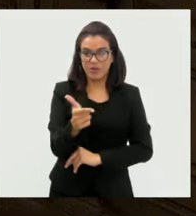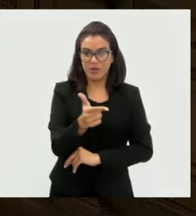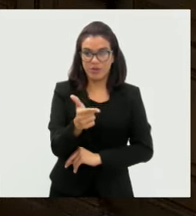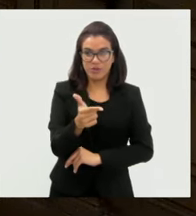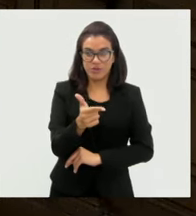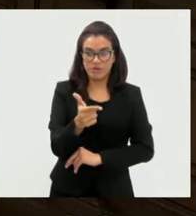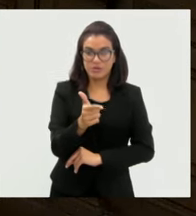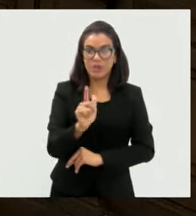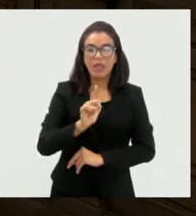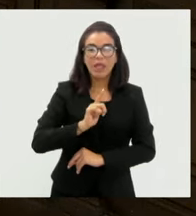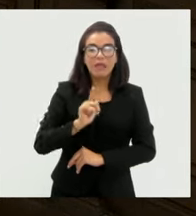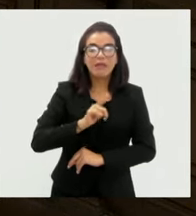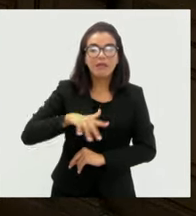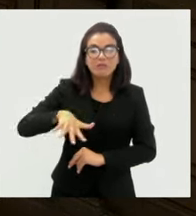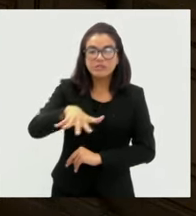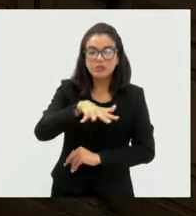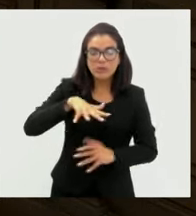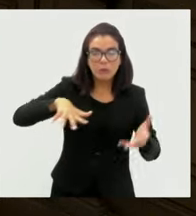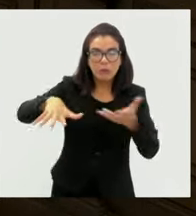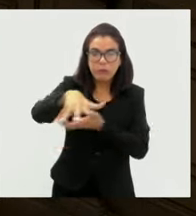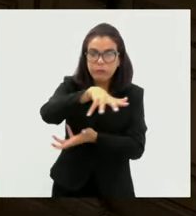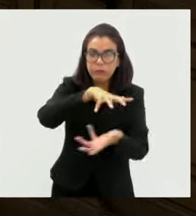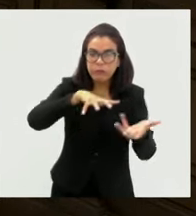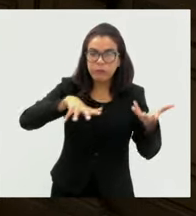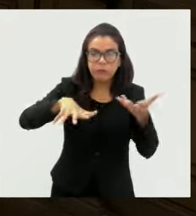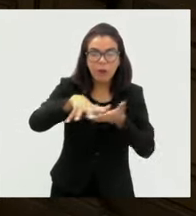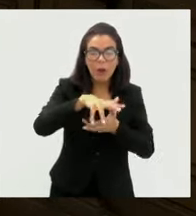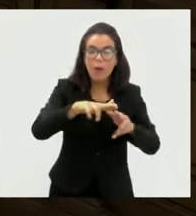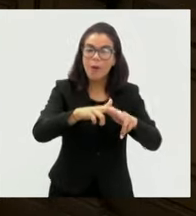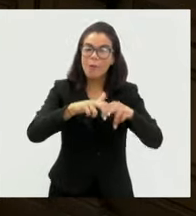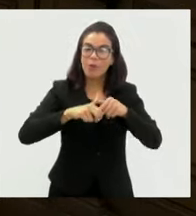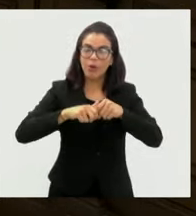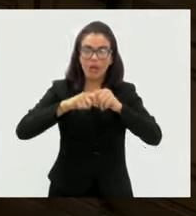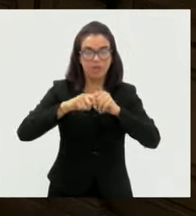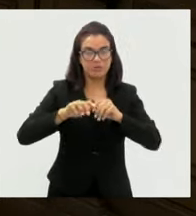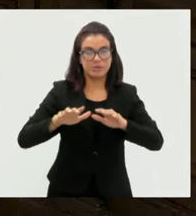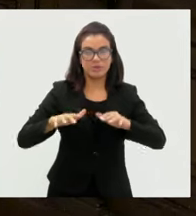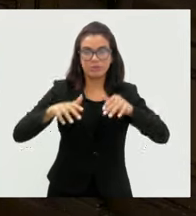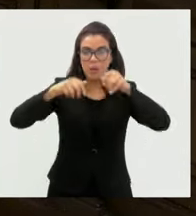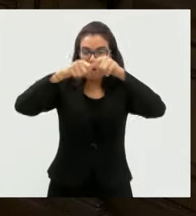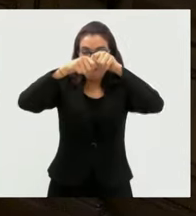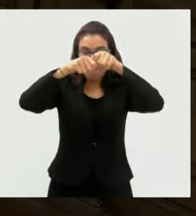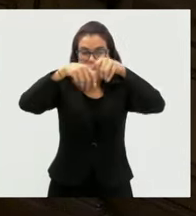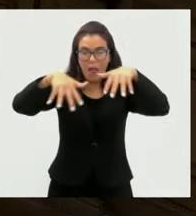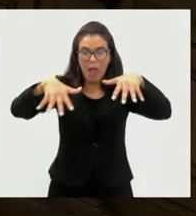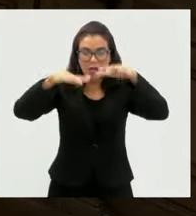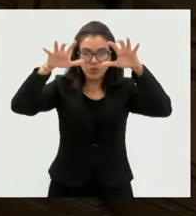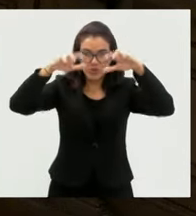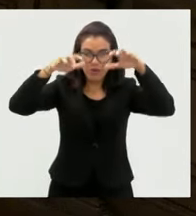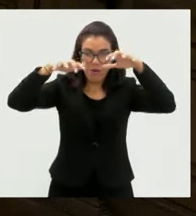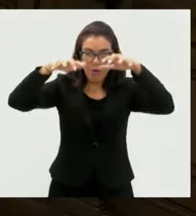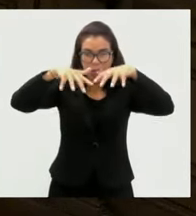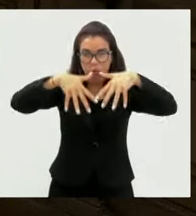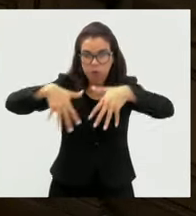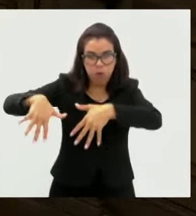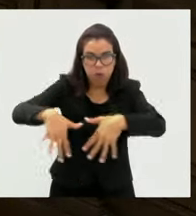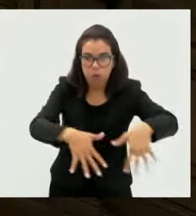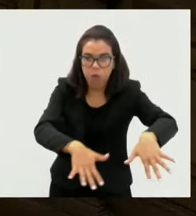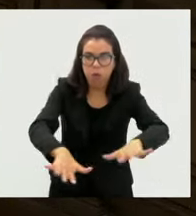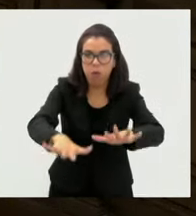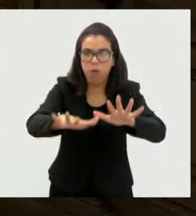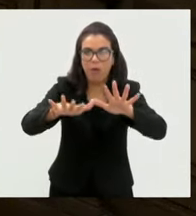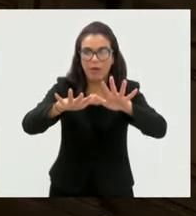houve a calamidade pública, função dos desastres oriundos da chuva, no município